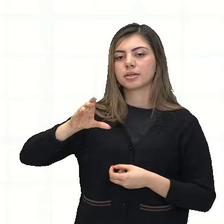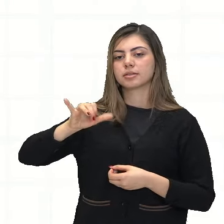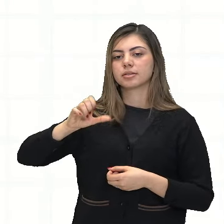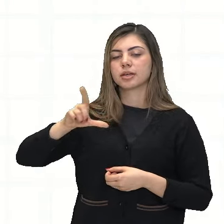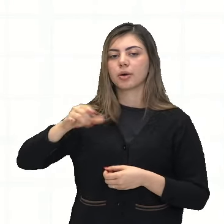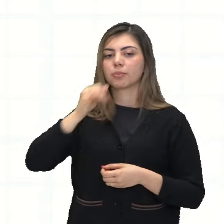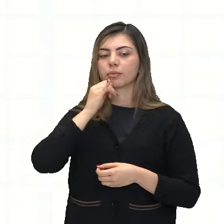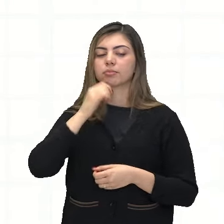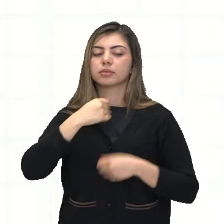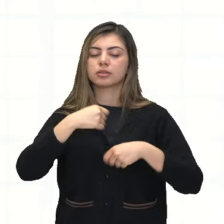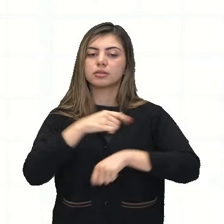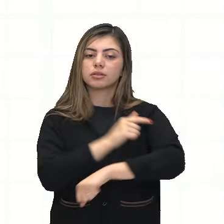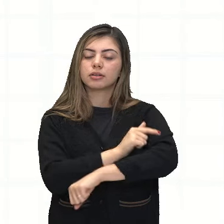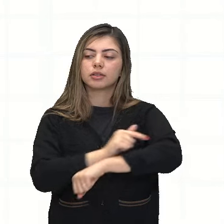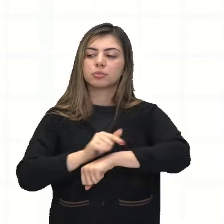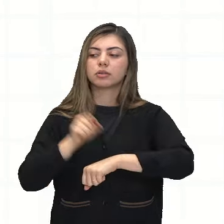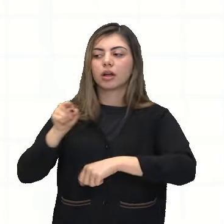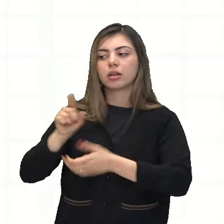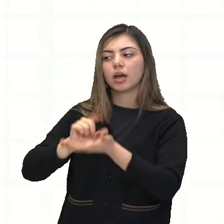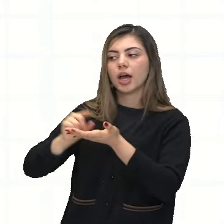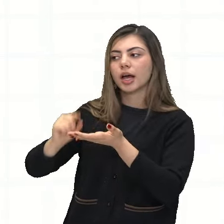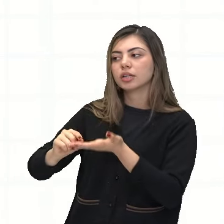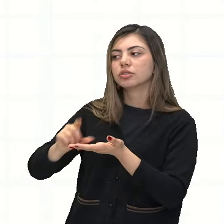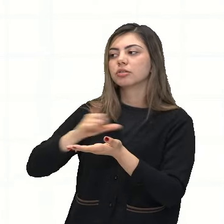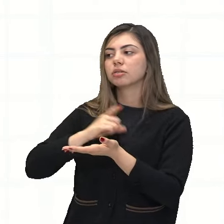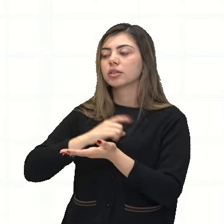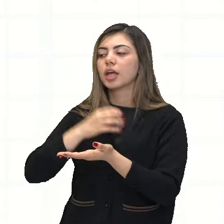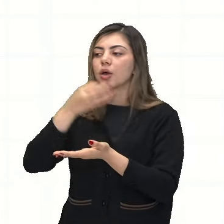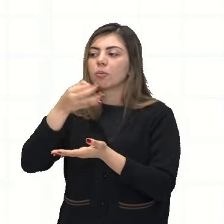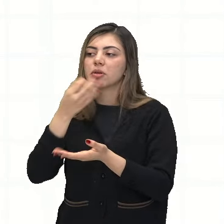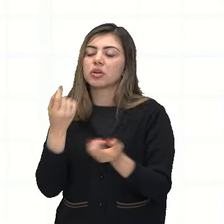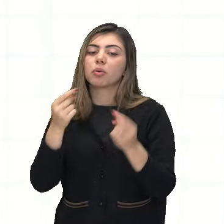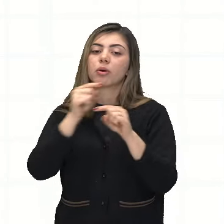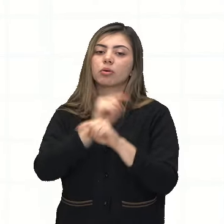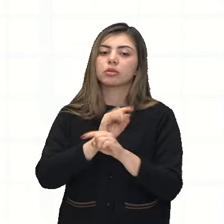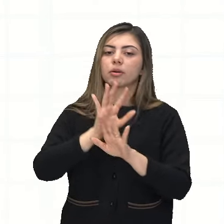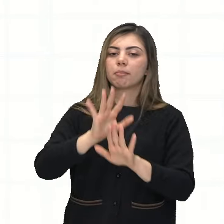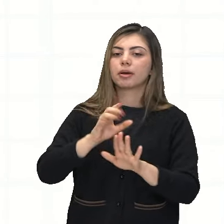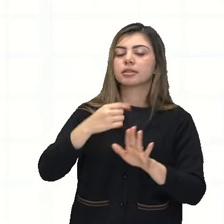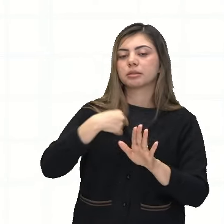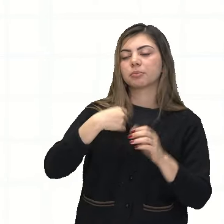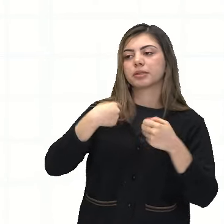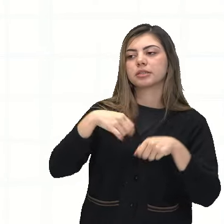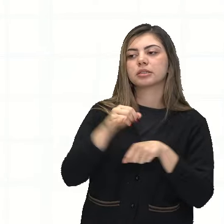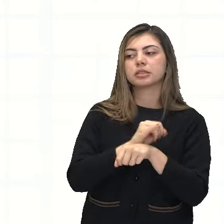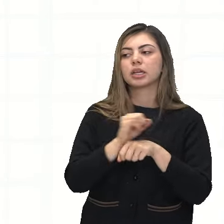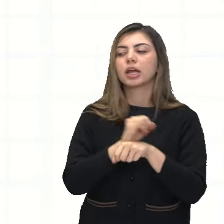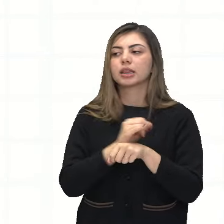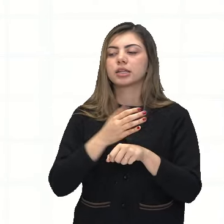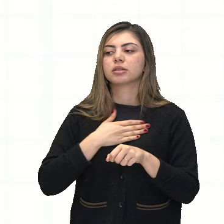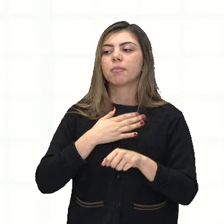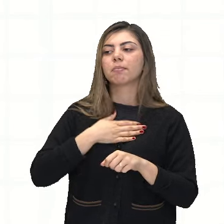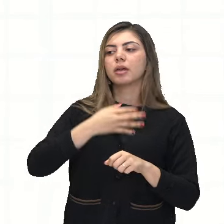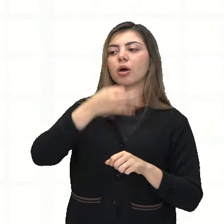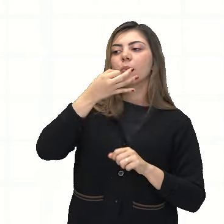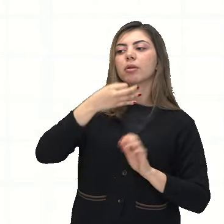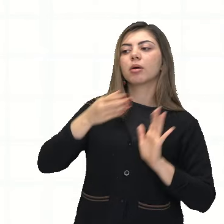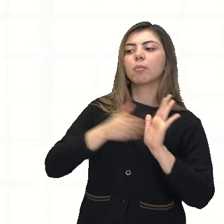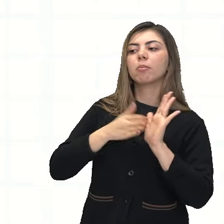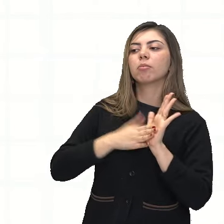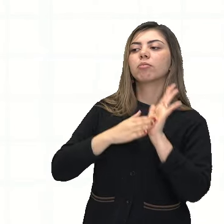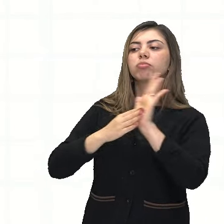respeitar as posições trazê-las para o nosso texto eh mas ao mesmo tempo Contrariar de forma responsável e